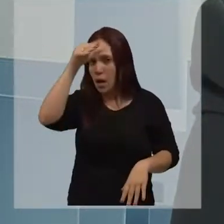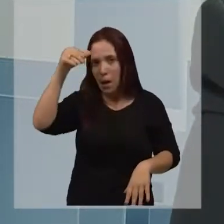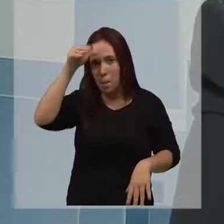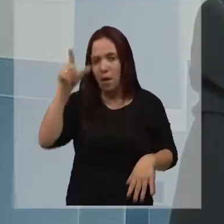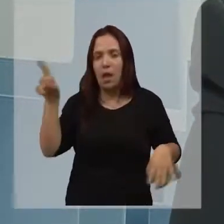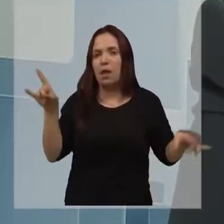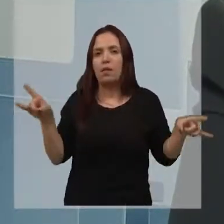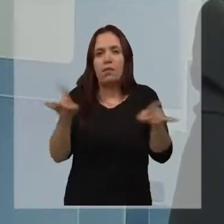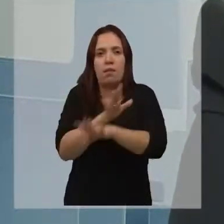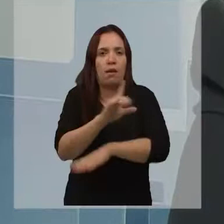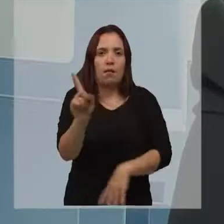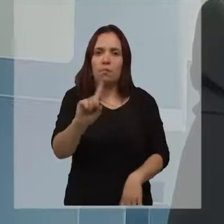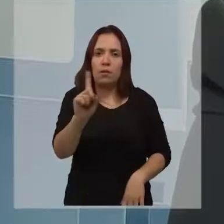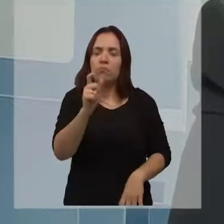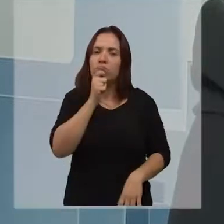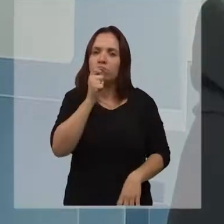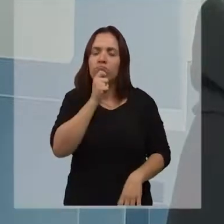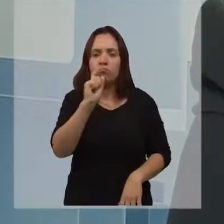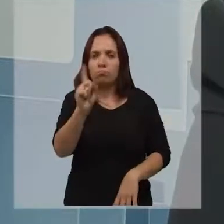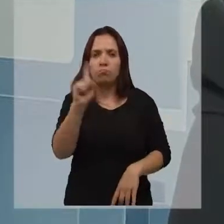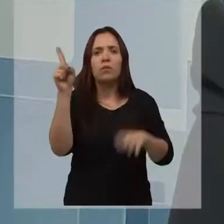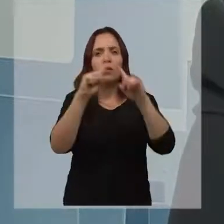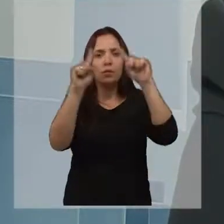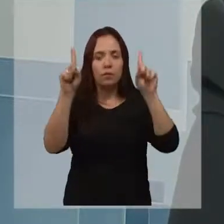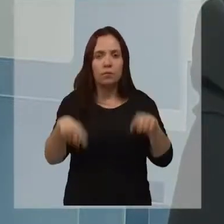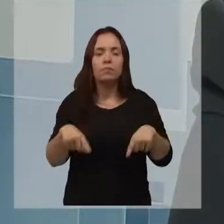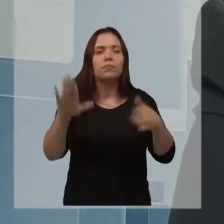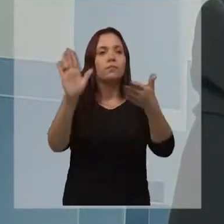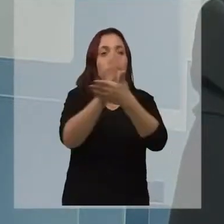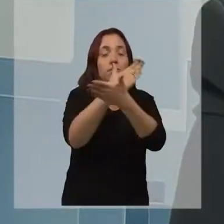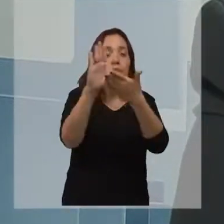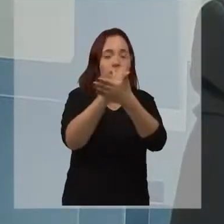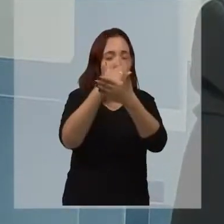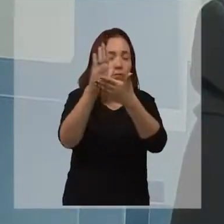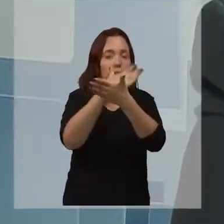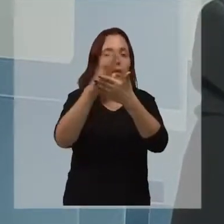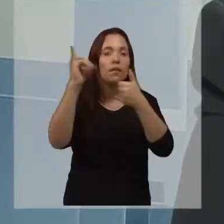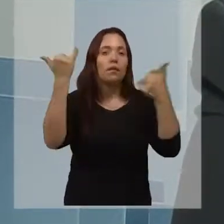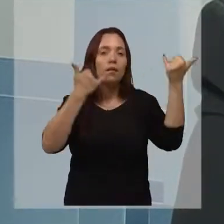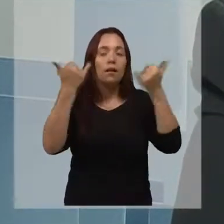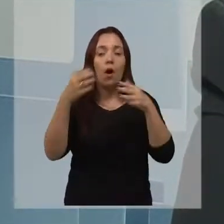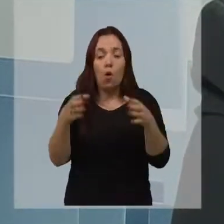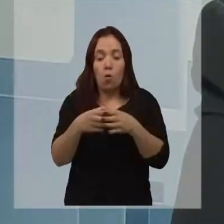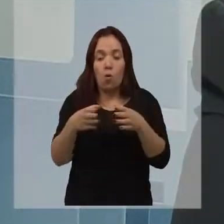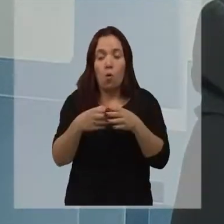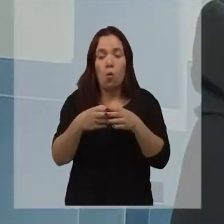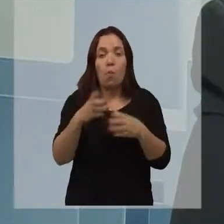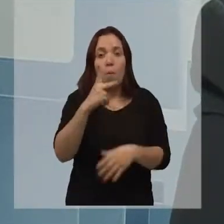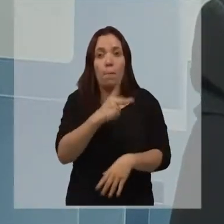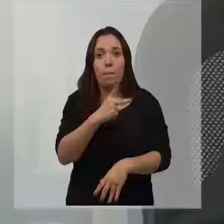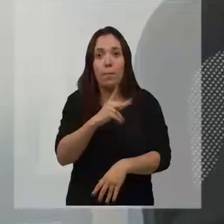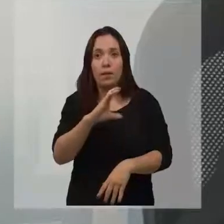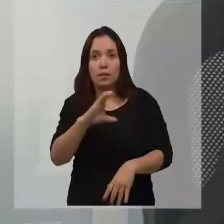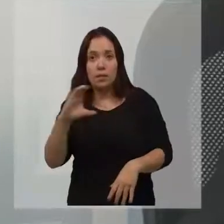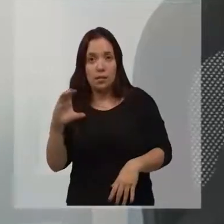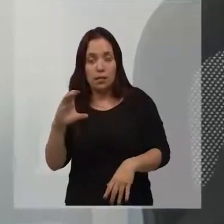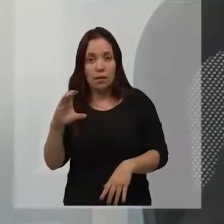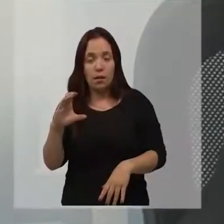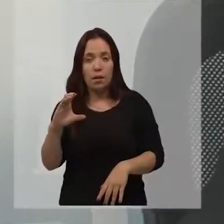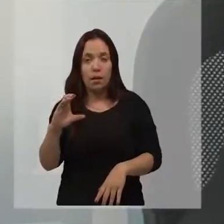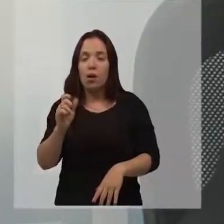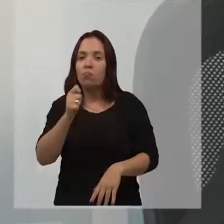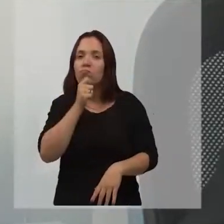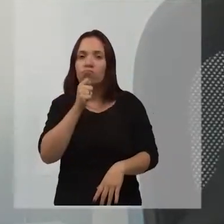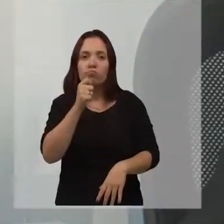te dar um exemplo. Dizem que os membros do PCC, Luiz, Não foram. não foram transferidos